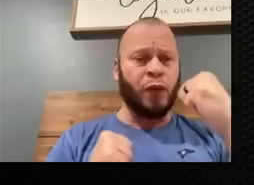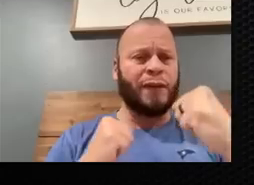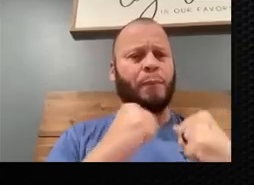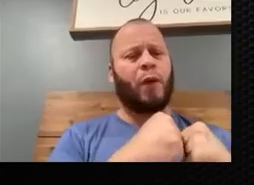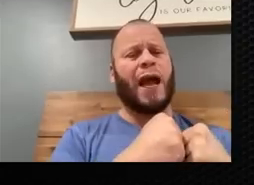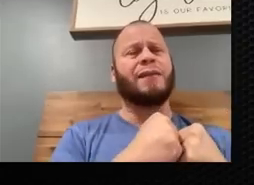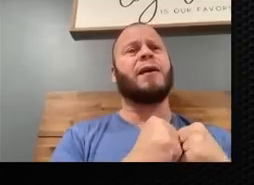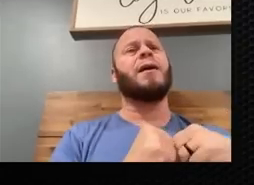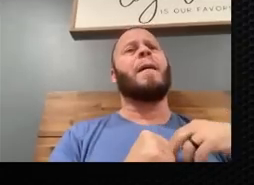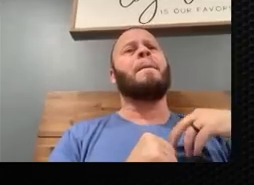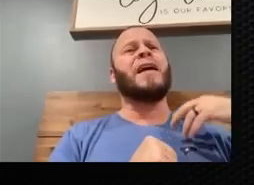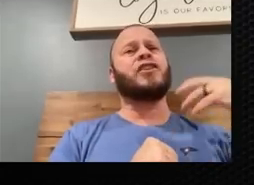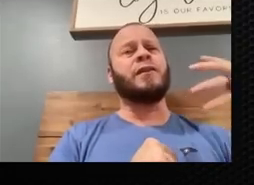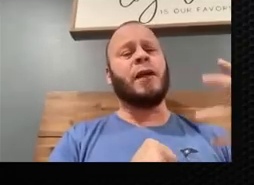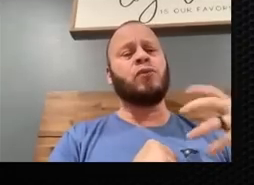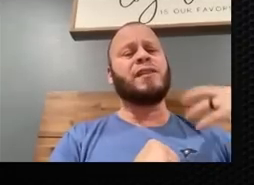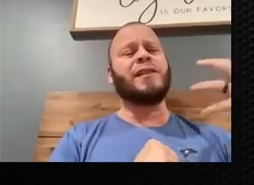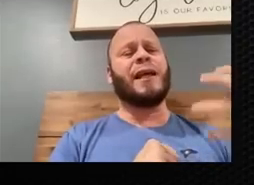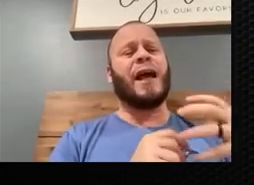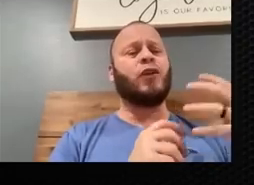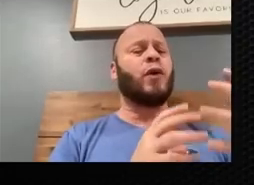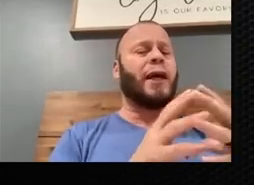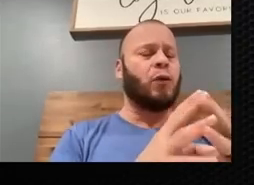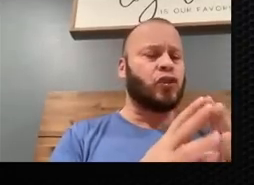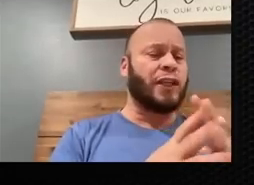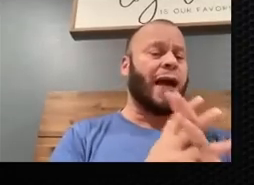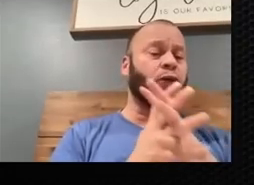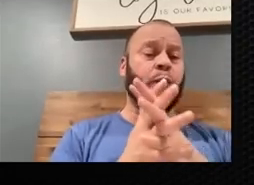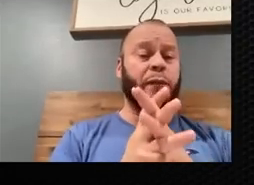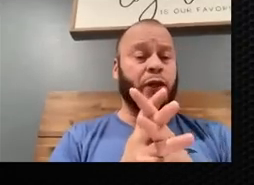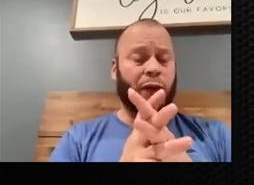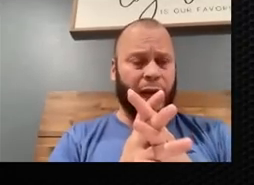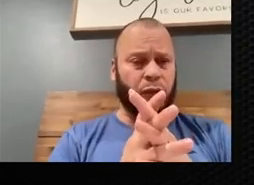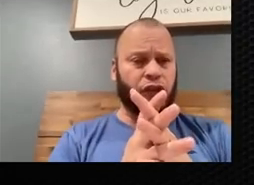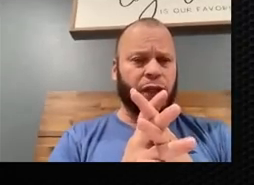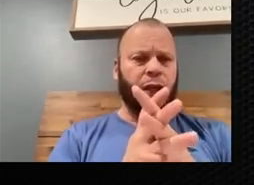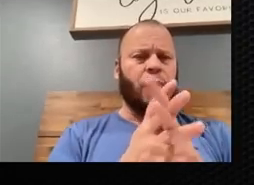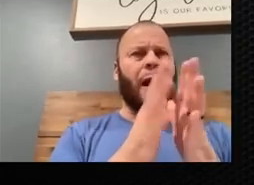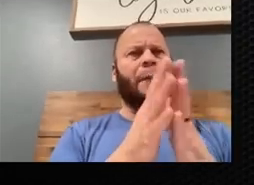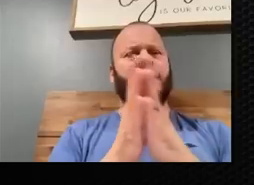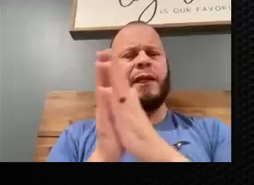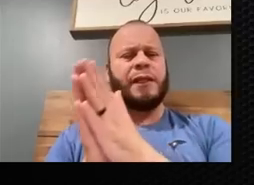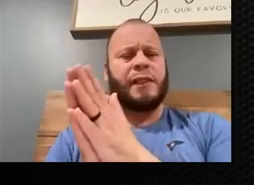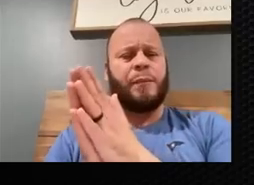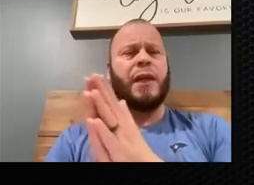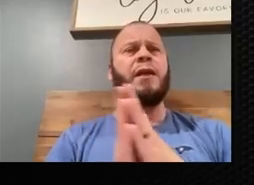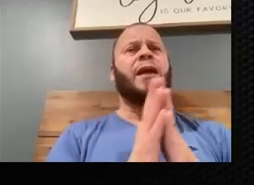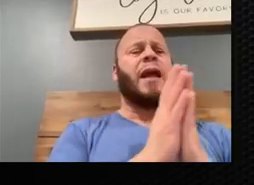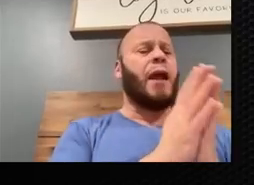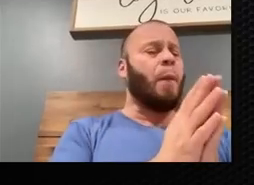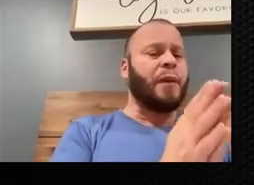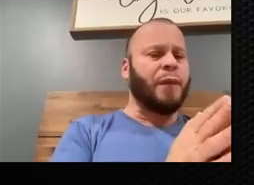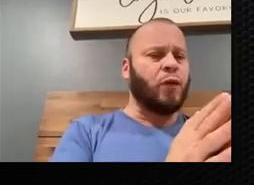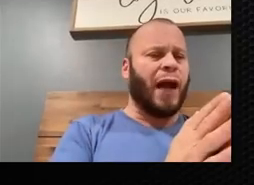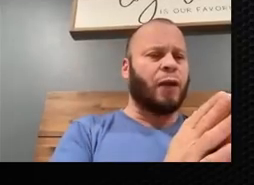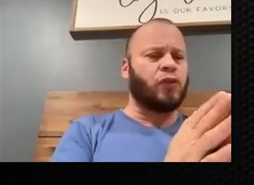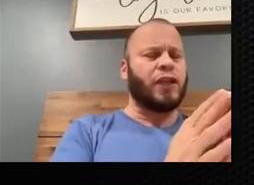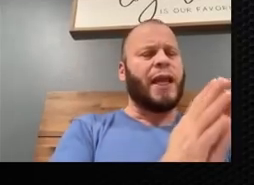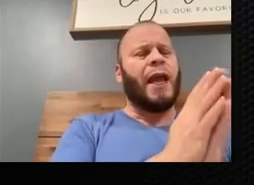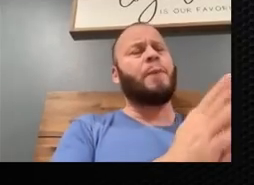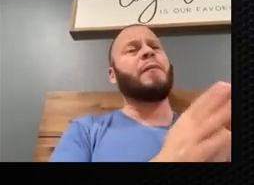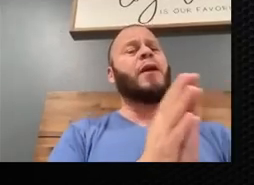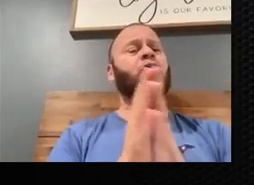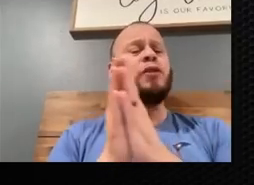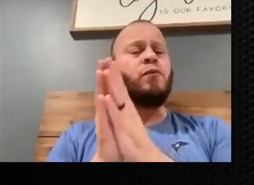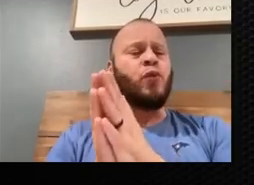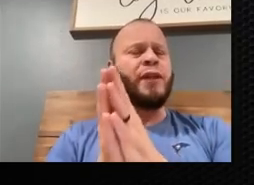levar muita porrada, mas não será nocauteado no primeiro round. A primeira CPI é o primeiro round.